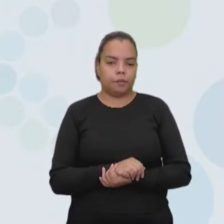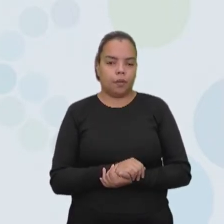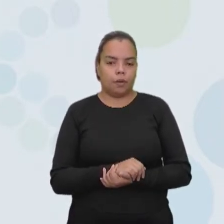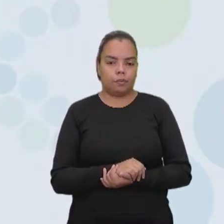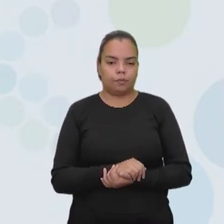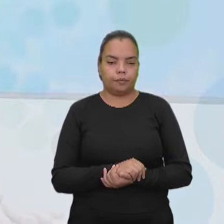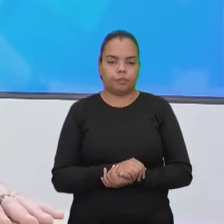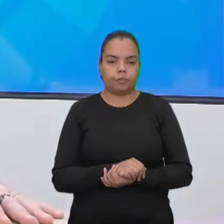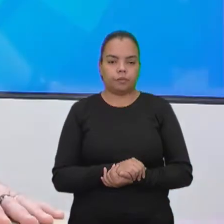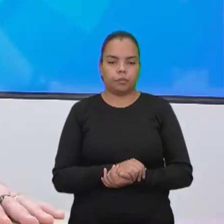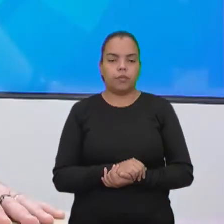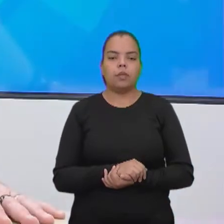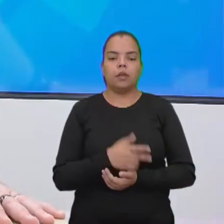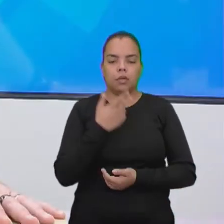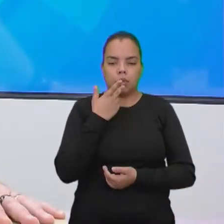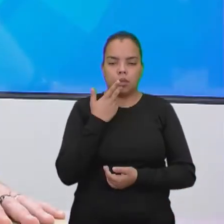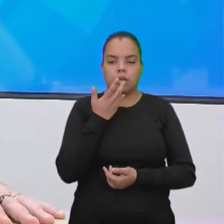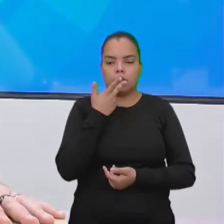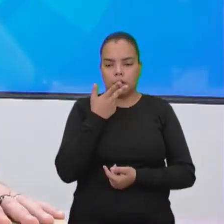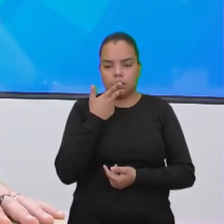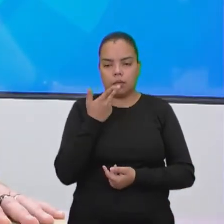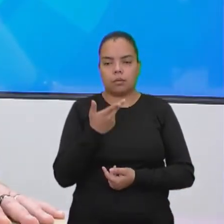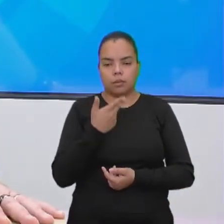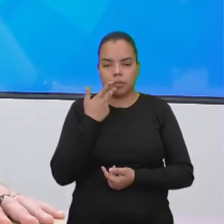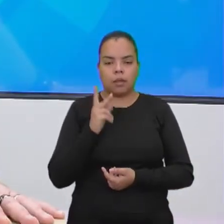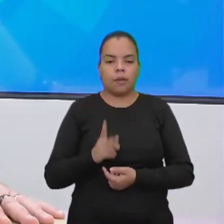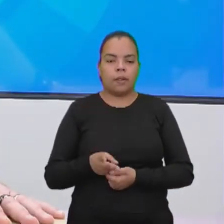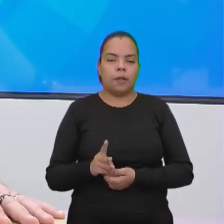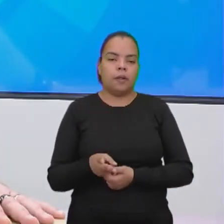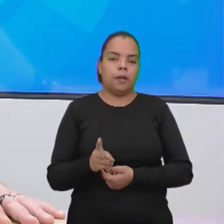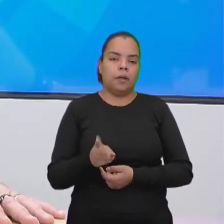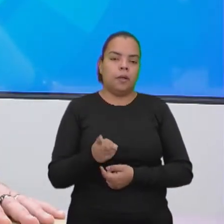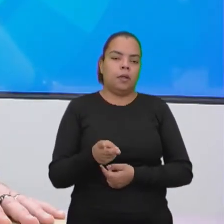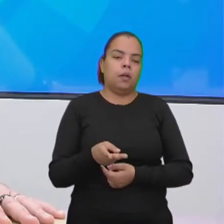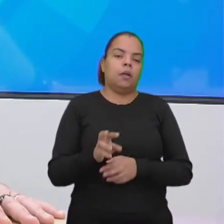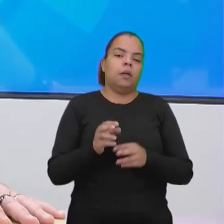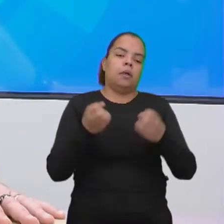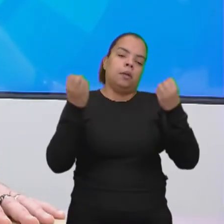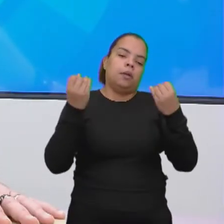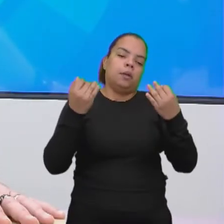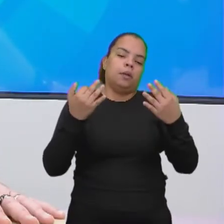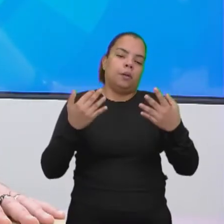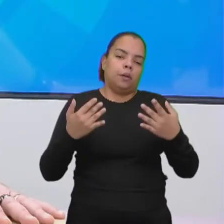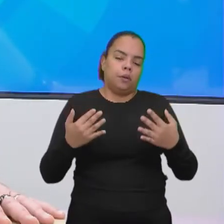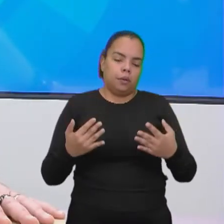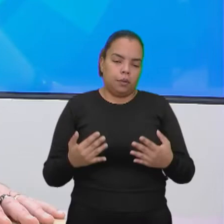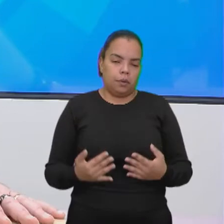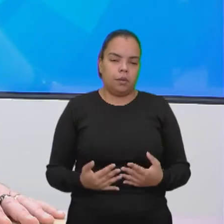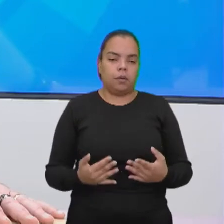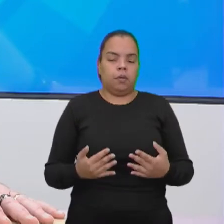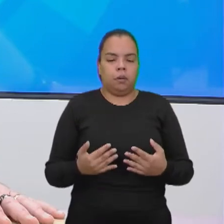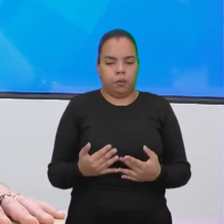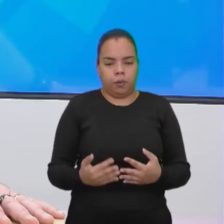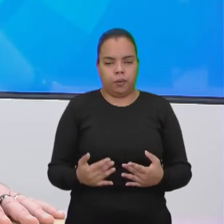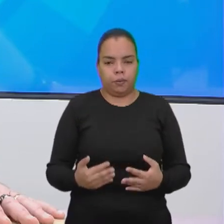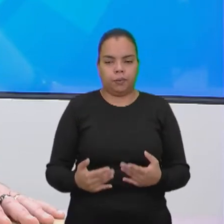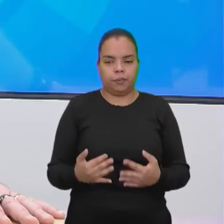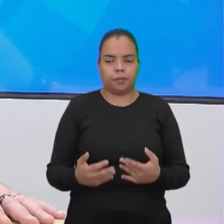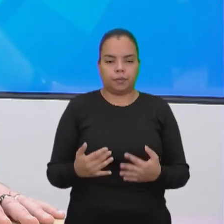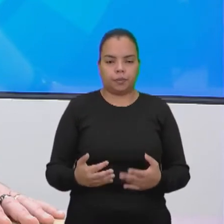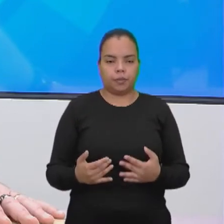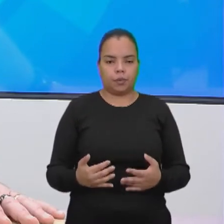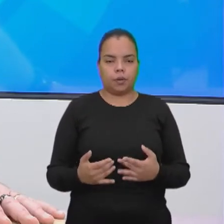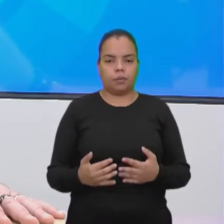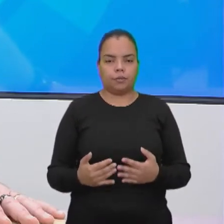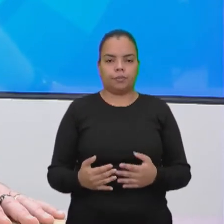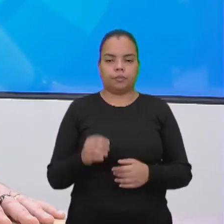E é lógico que eu sempre falo para vocês que a descrição dessas habilidades estão no mapa, né, descritivos aí, né,